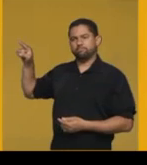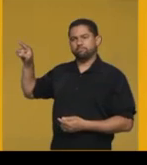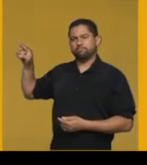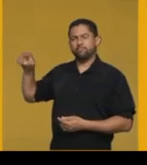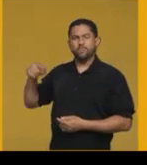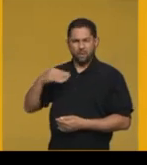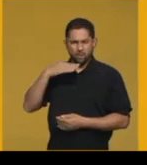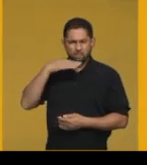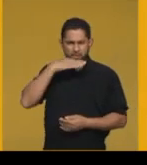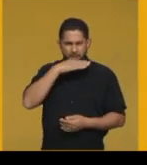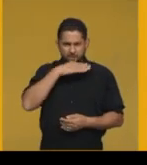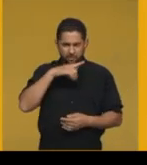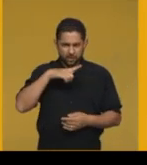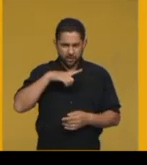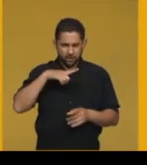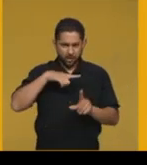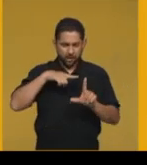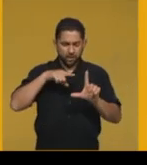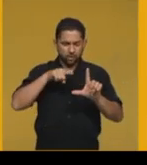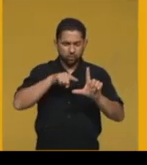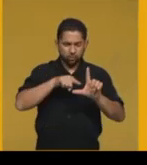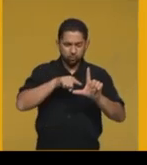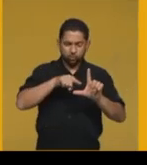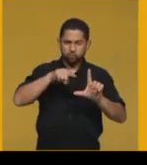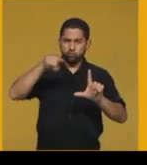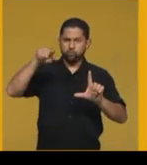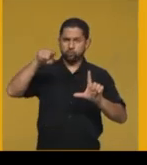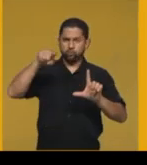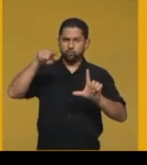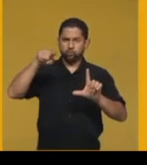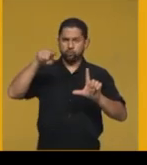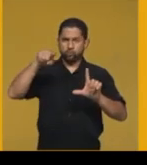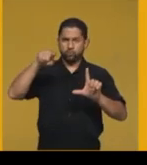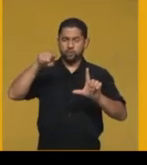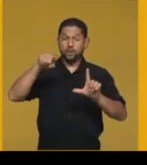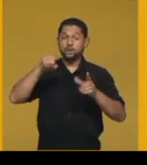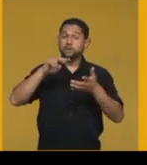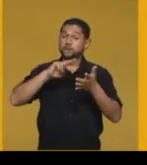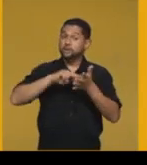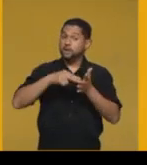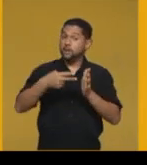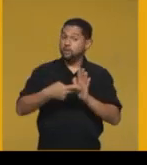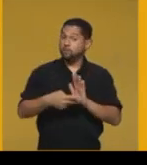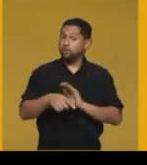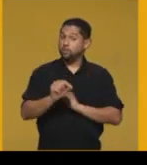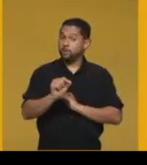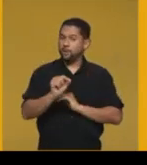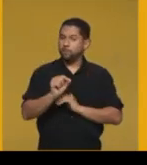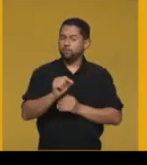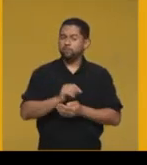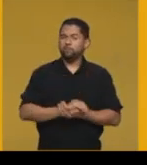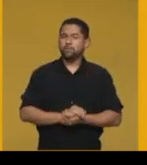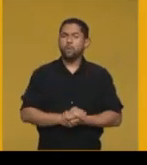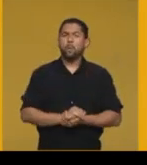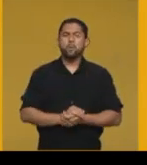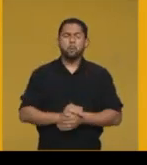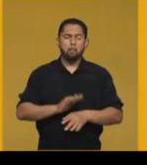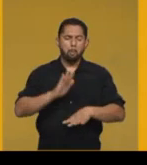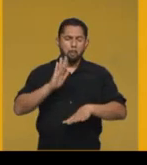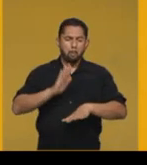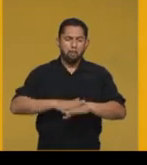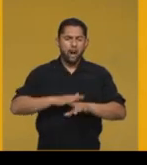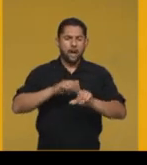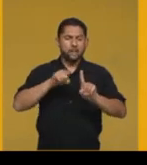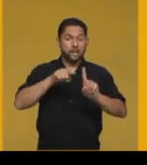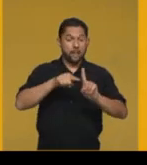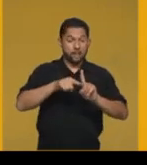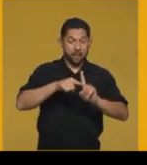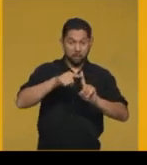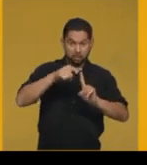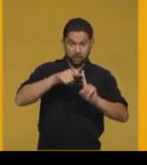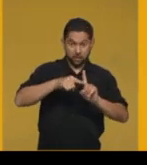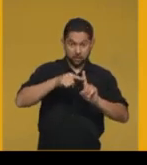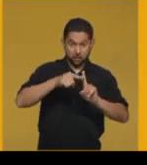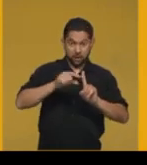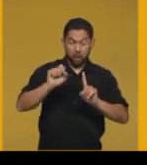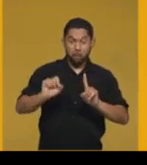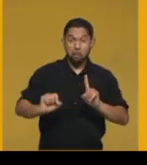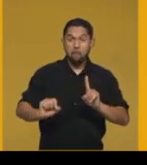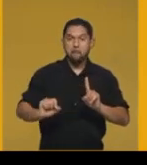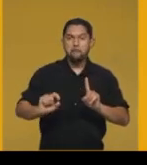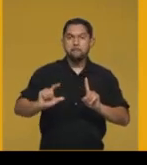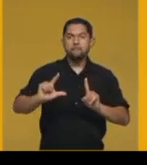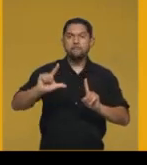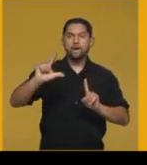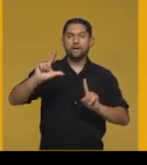está subindo. Isso quer dizer que, à medida que eu aumento a temperatura, eu estou aumentando